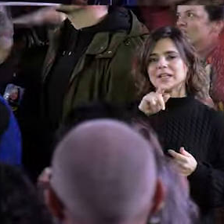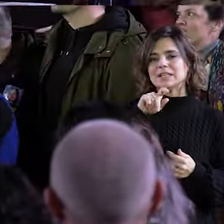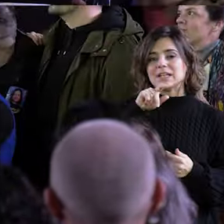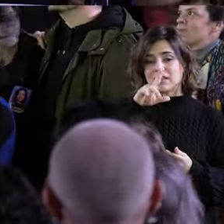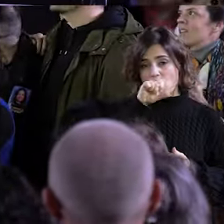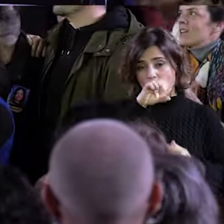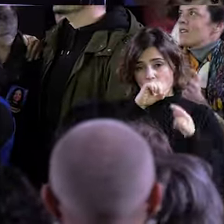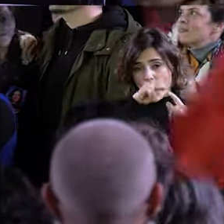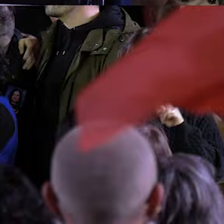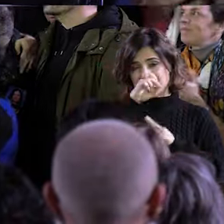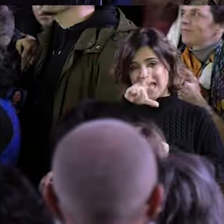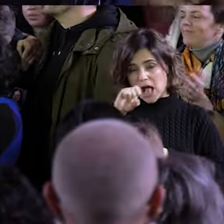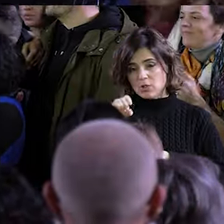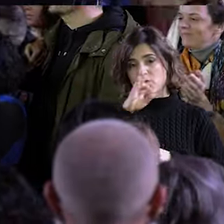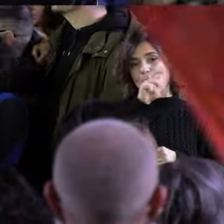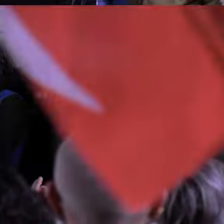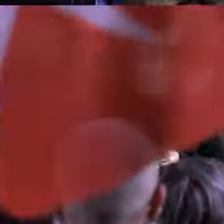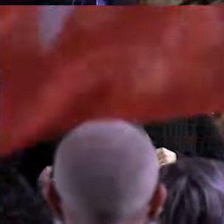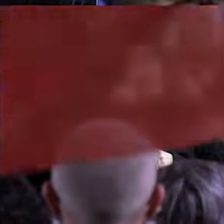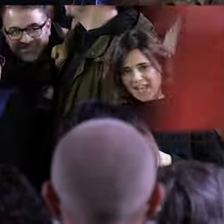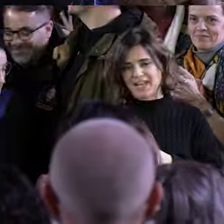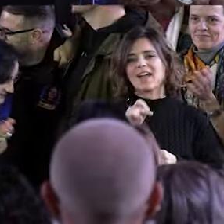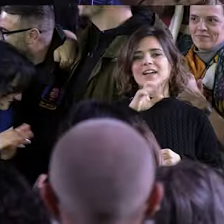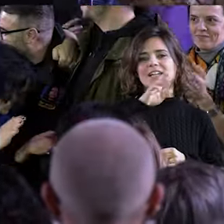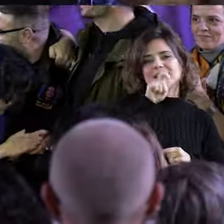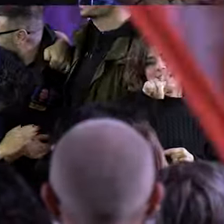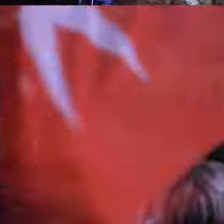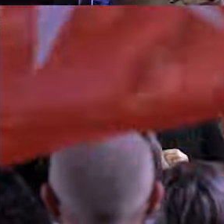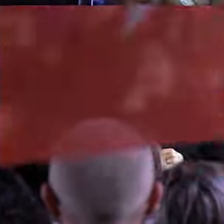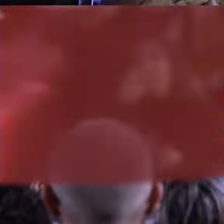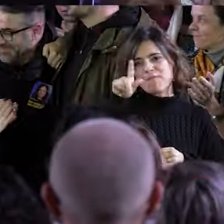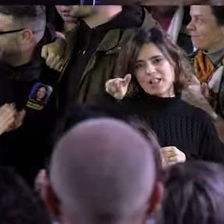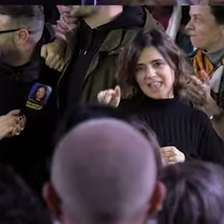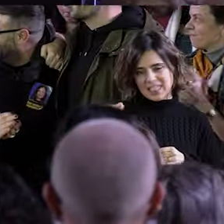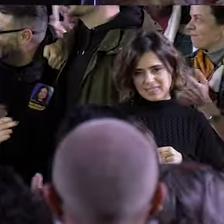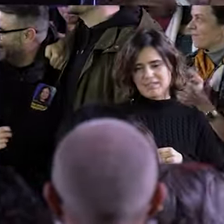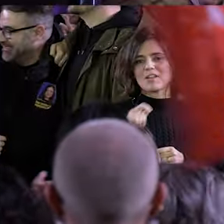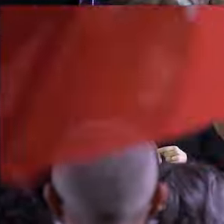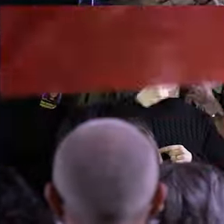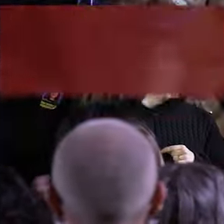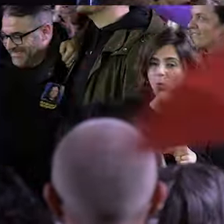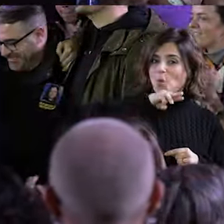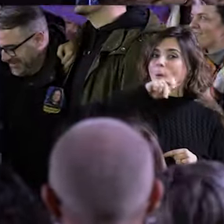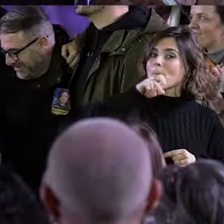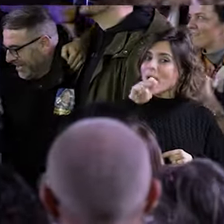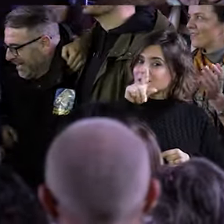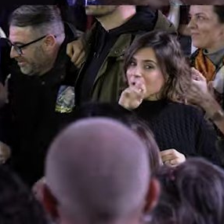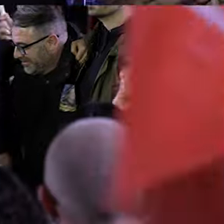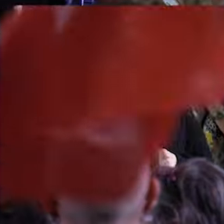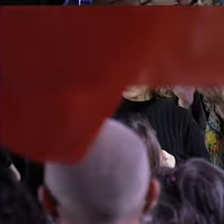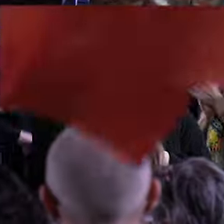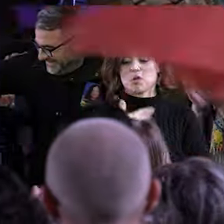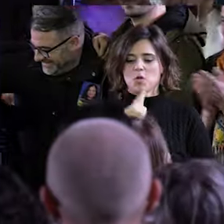o Gonçalo Ferreira, a Helena Valente, o Nuno Malafaia, a Rita Cardoso, o